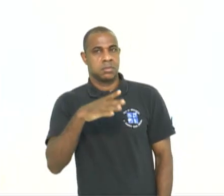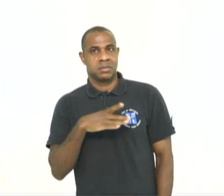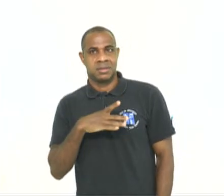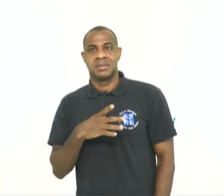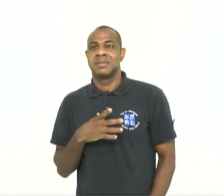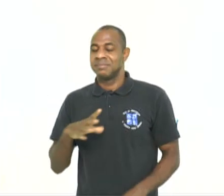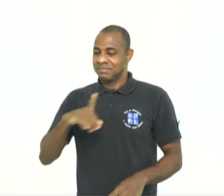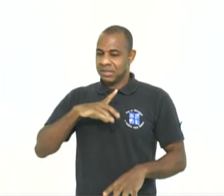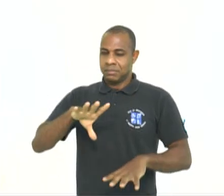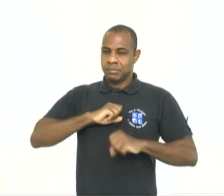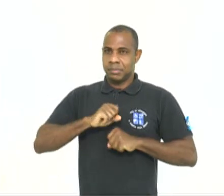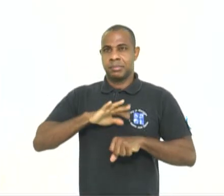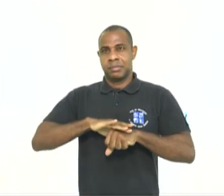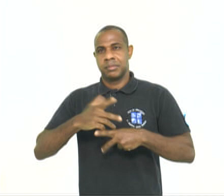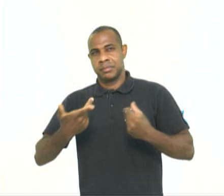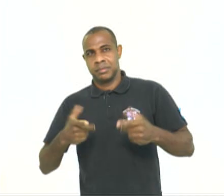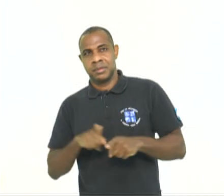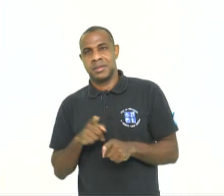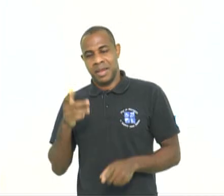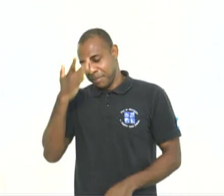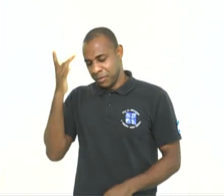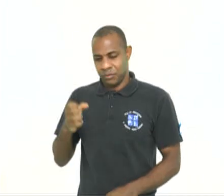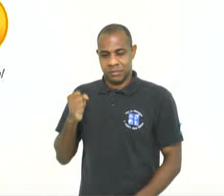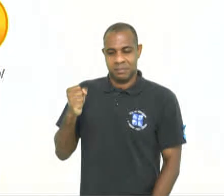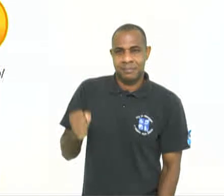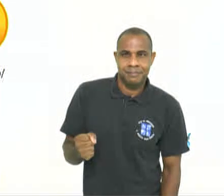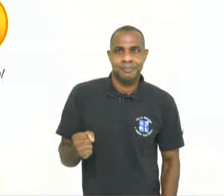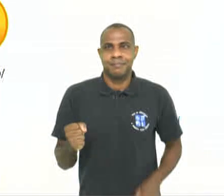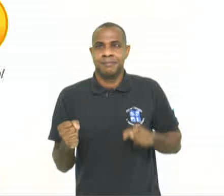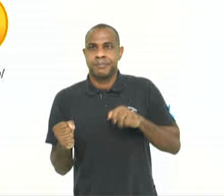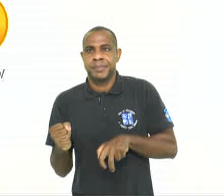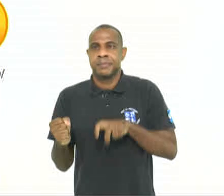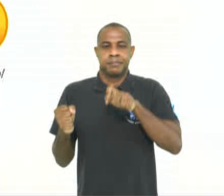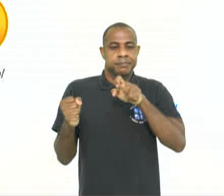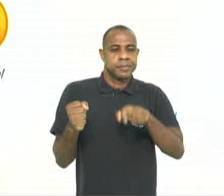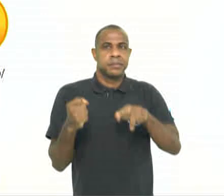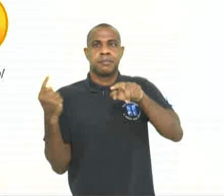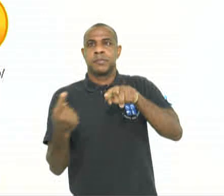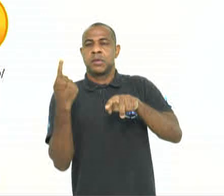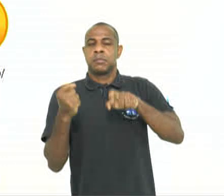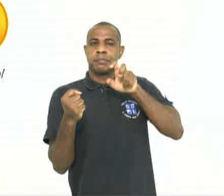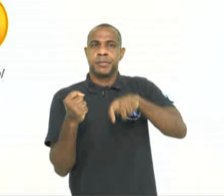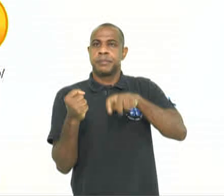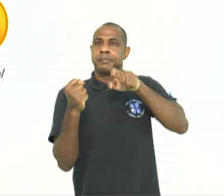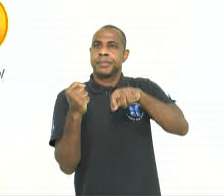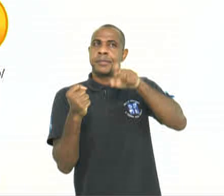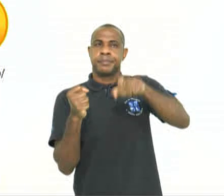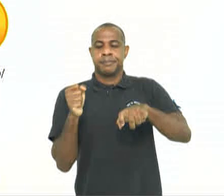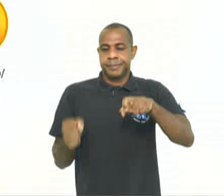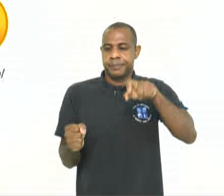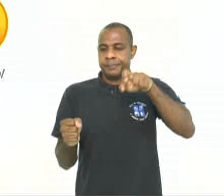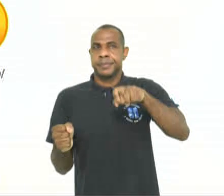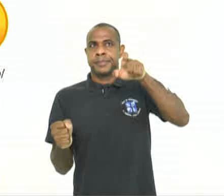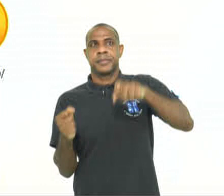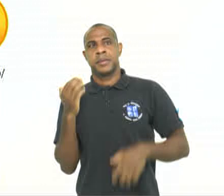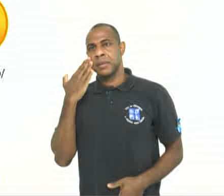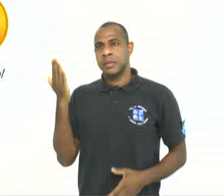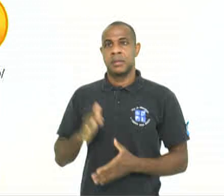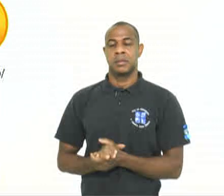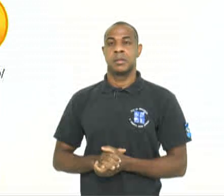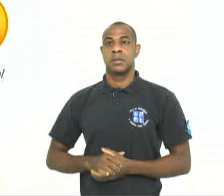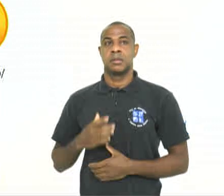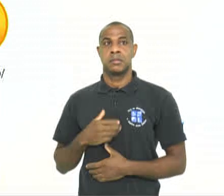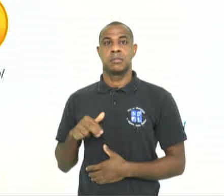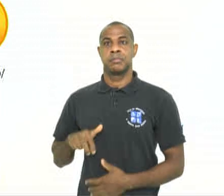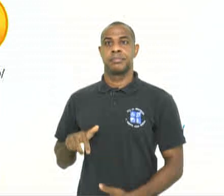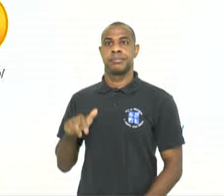prevenção e problemas dos montanhistas, né? O que é essa doença da altitude, né? À medida que a altitude aumenta, a pressão atmosférica diminui e